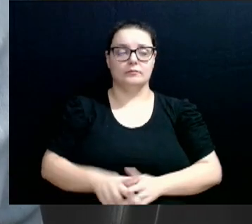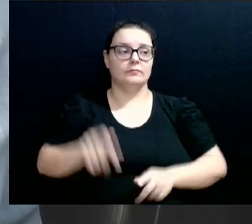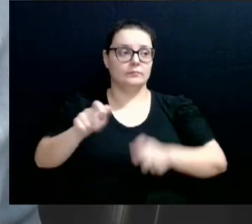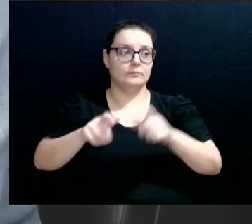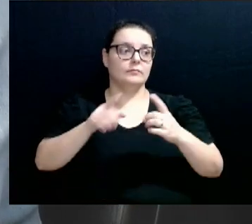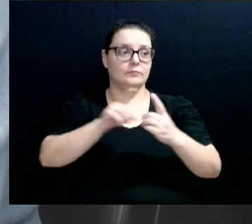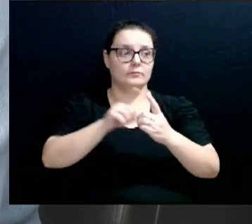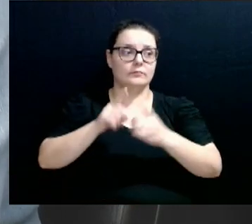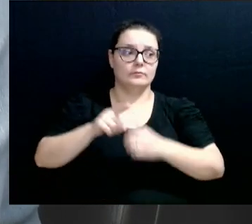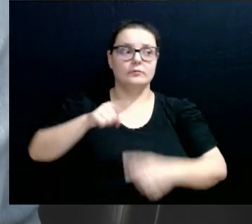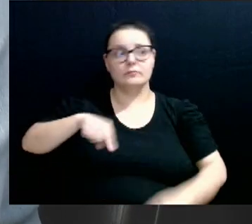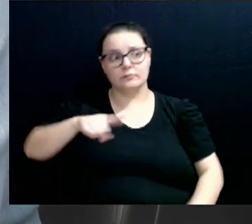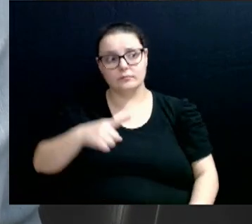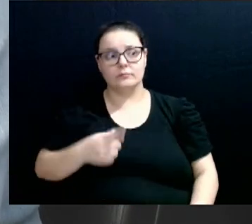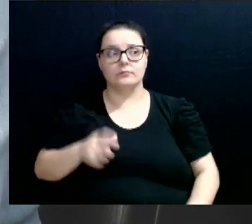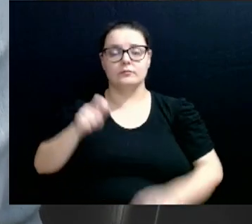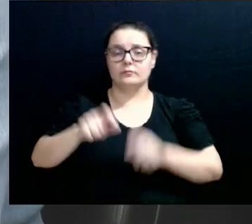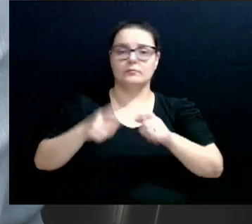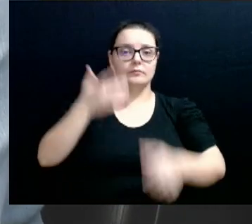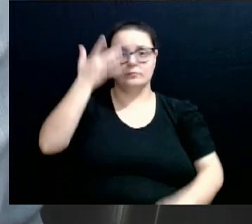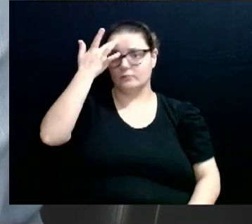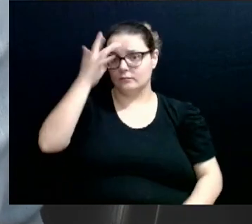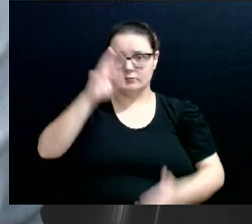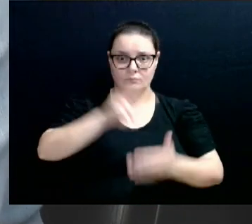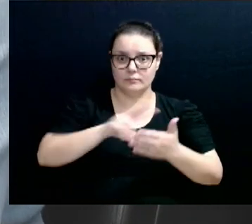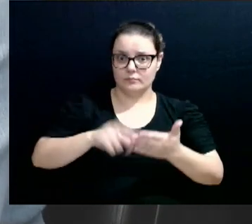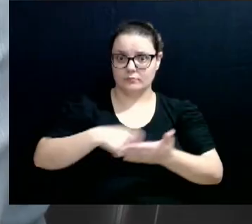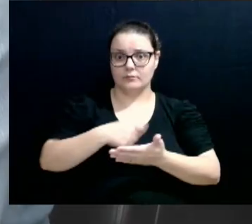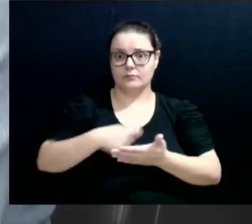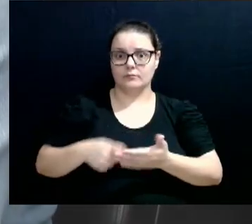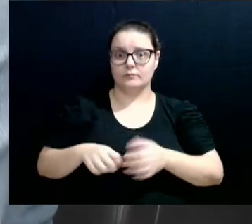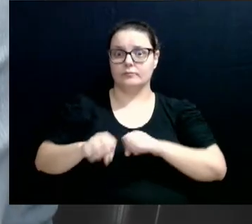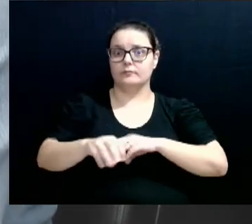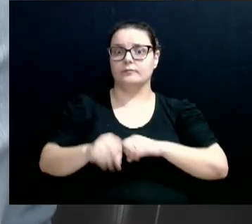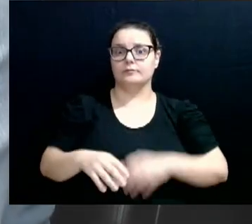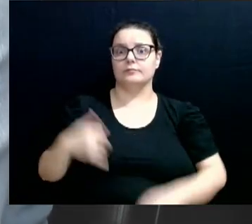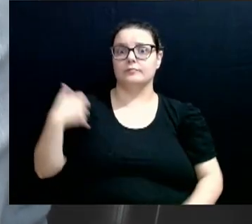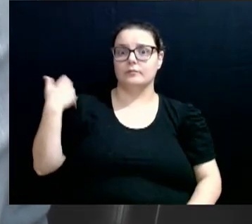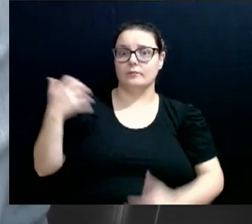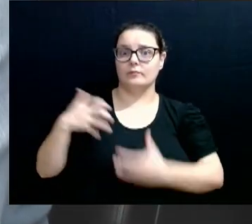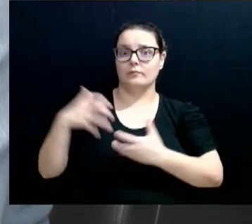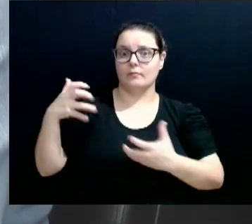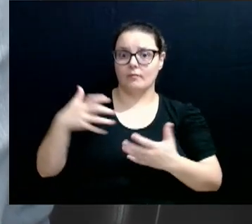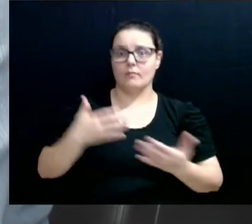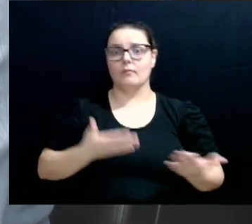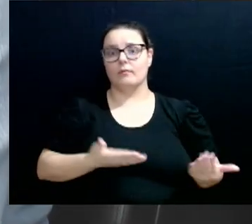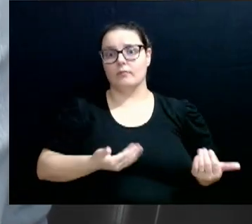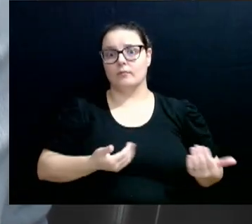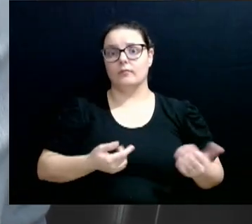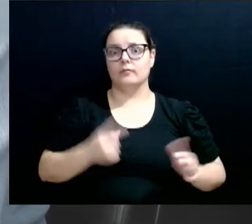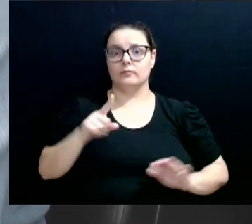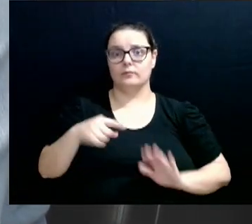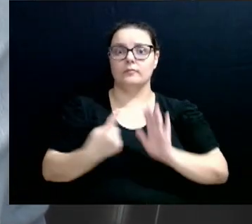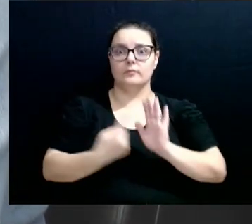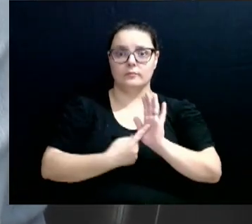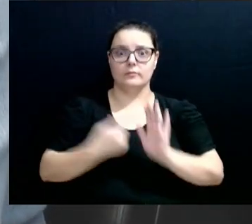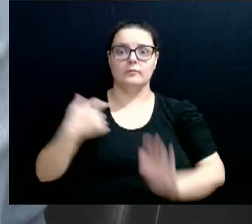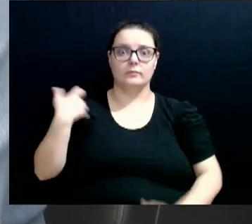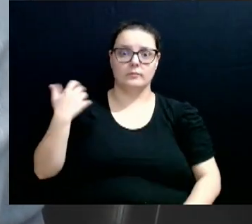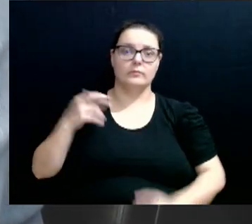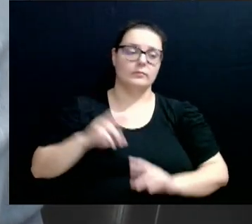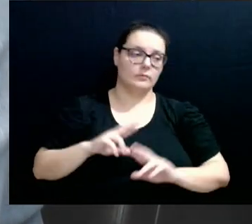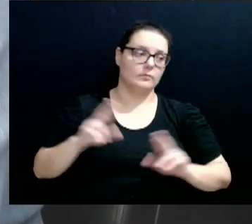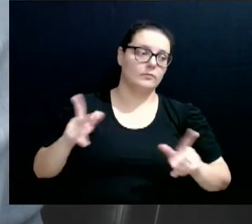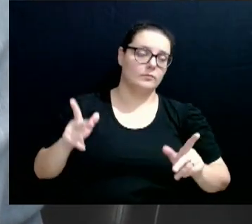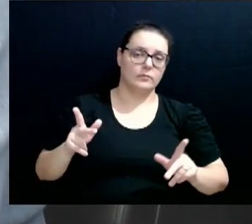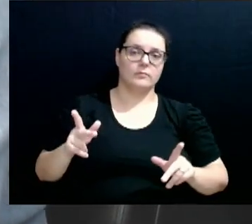analfabetas. Naquela época, a educação de jovens e adultos ainda era muito marcada por uma idade bastante grande das pessoas que